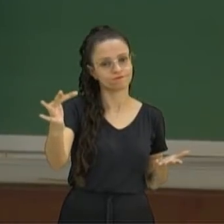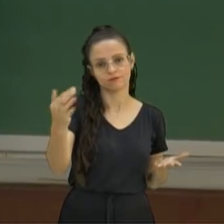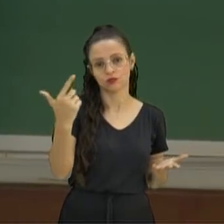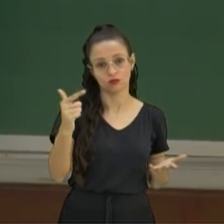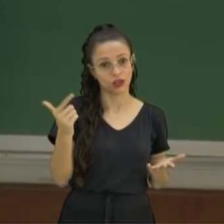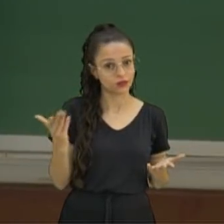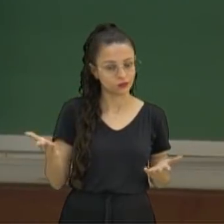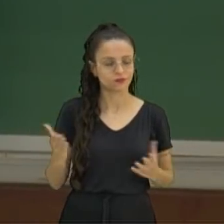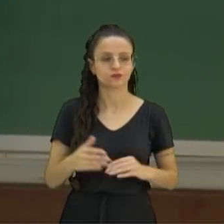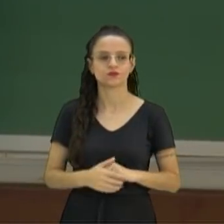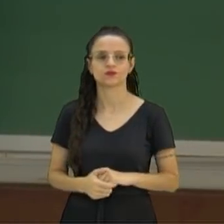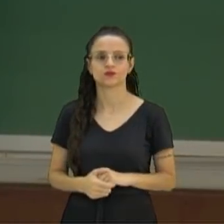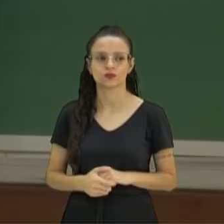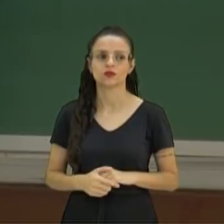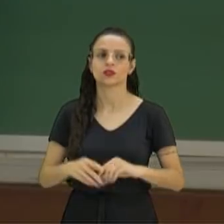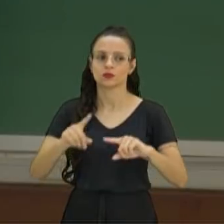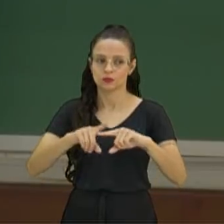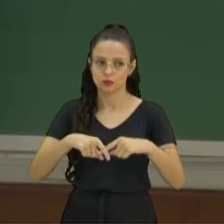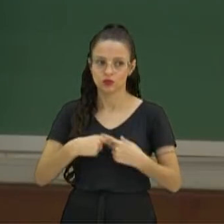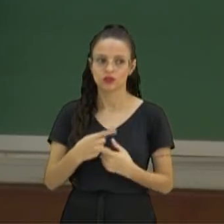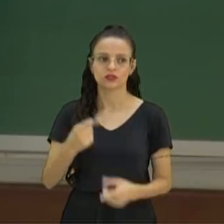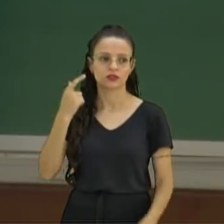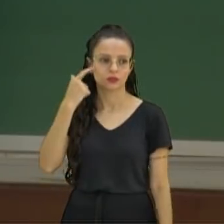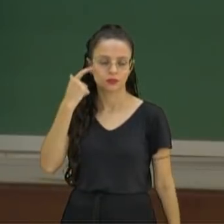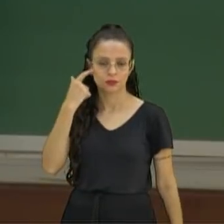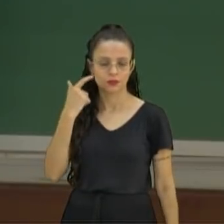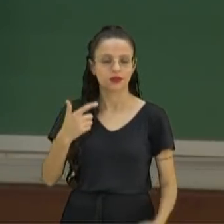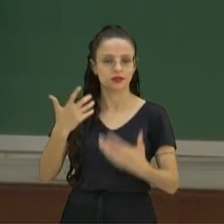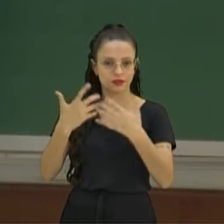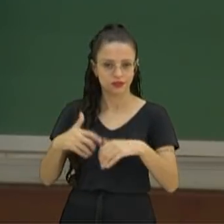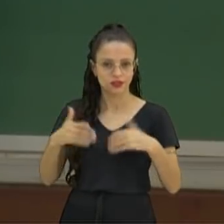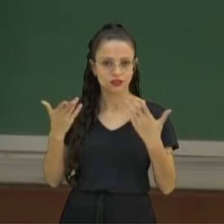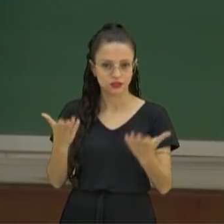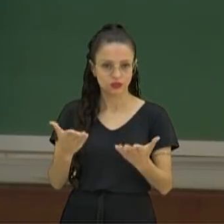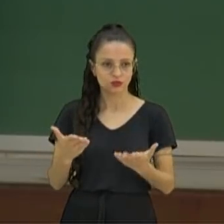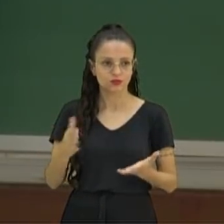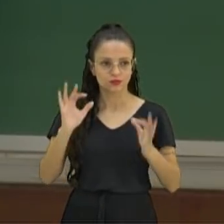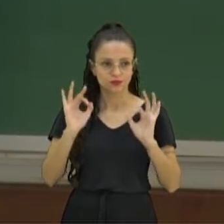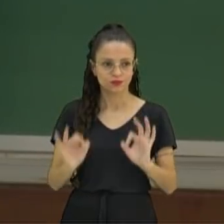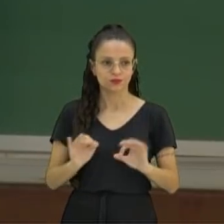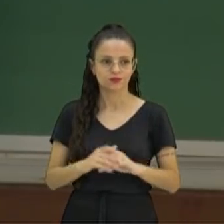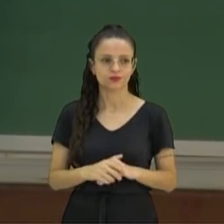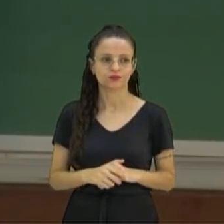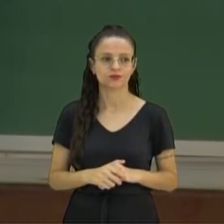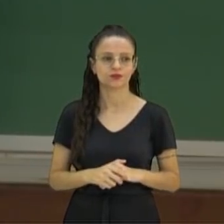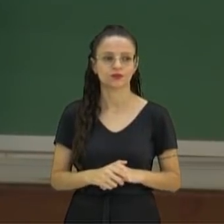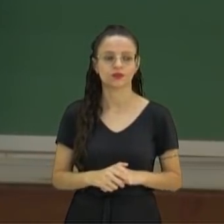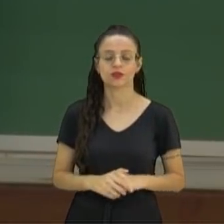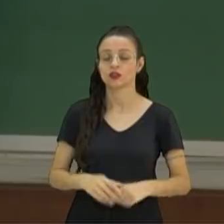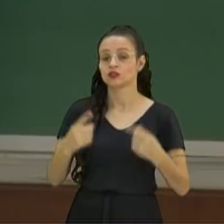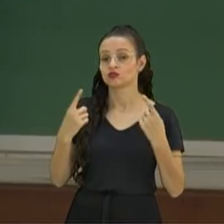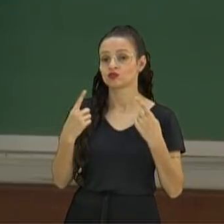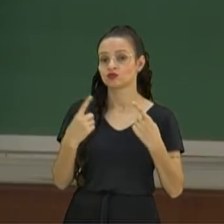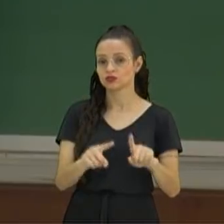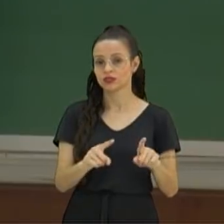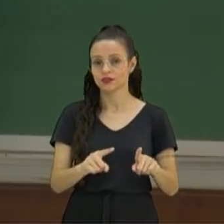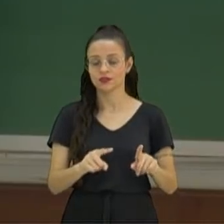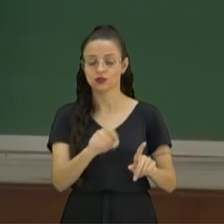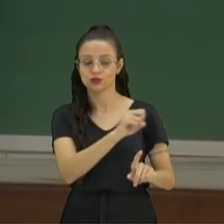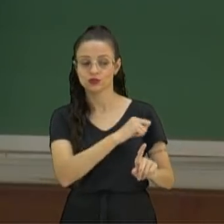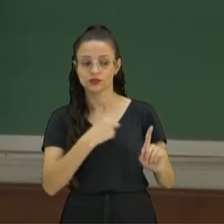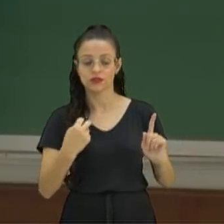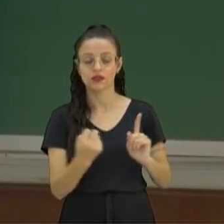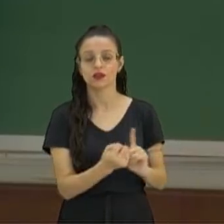essa disponibilidade. Por isso que é importante a gente pensar junto em tudo isso, certo? Então, o desafio das sociedades como um todo